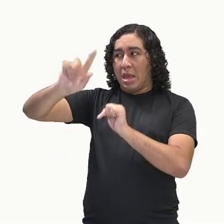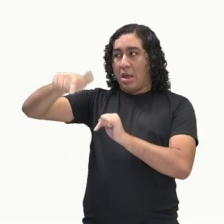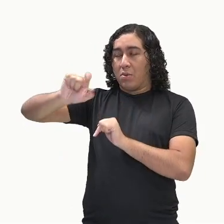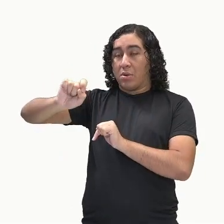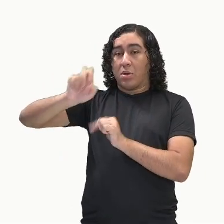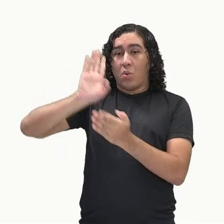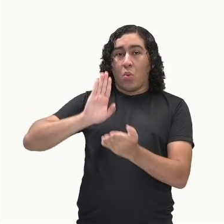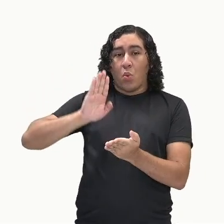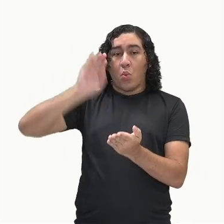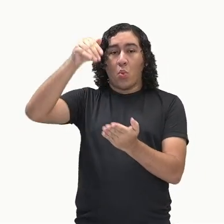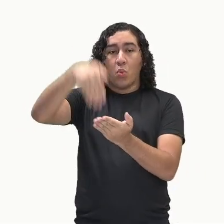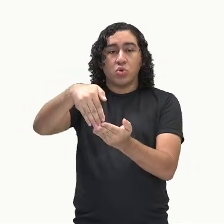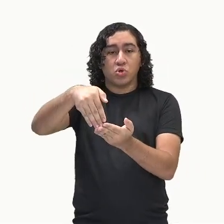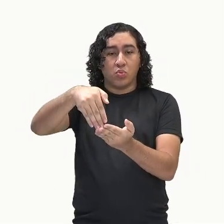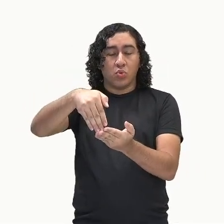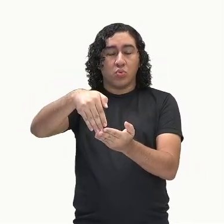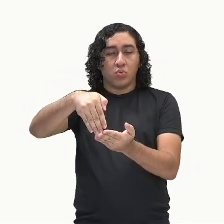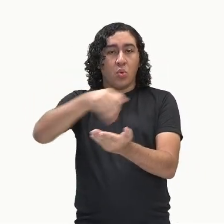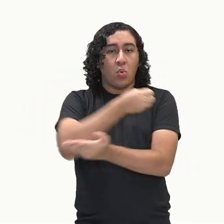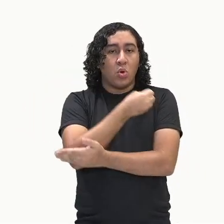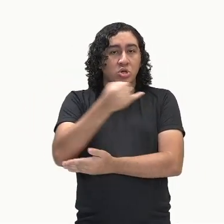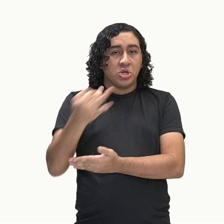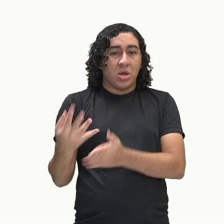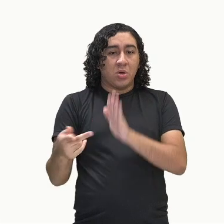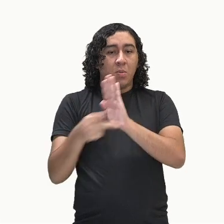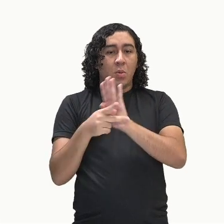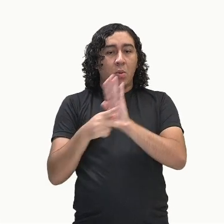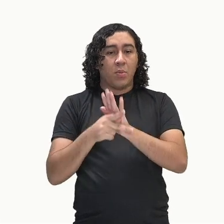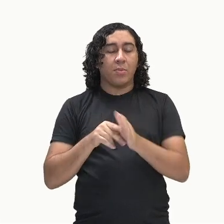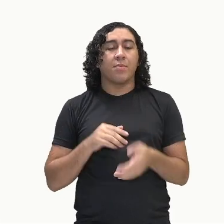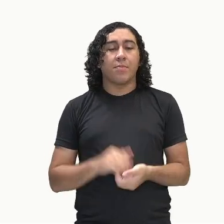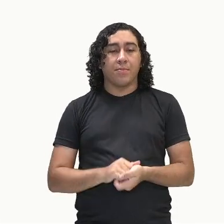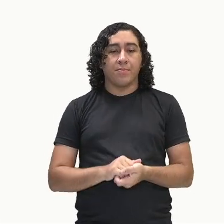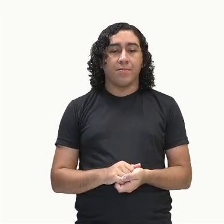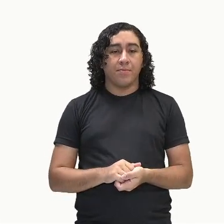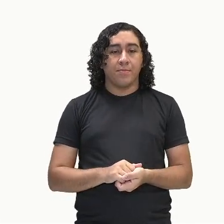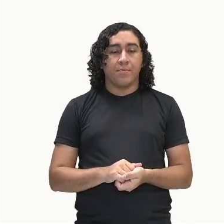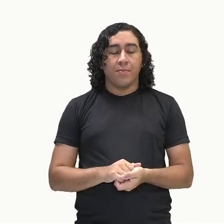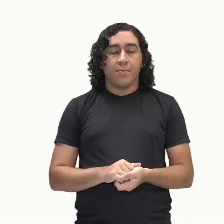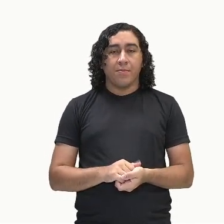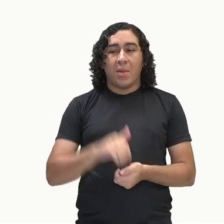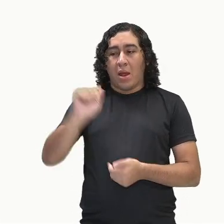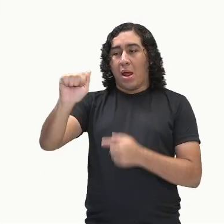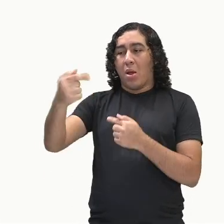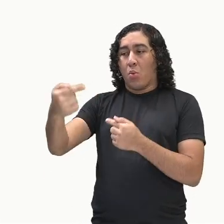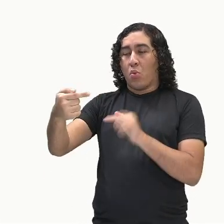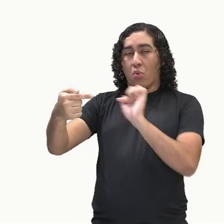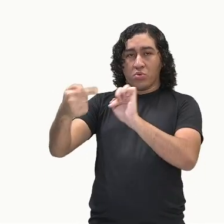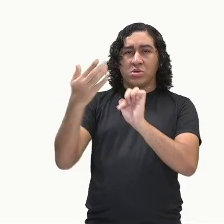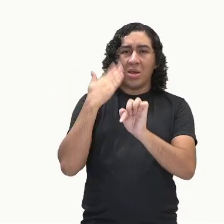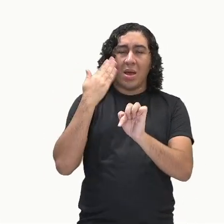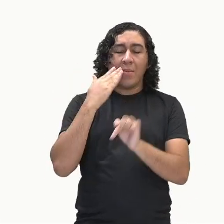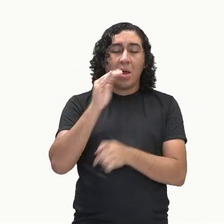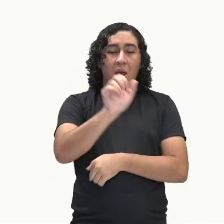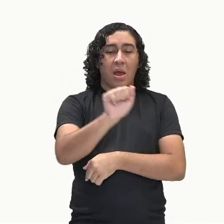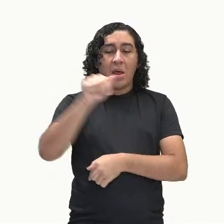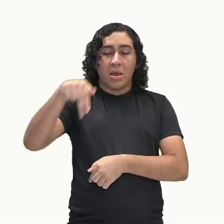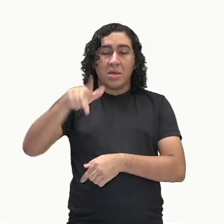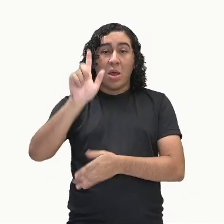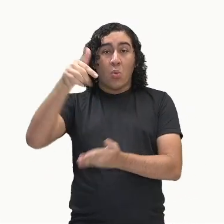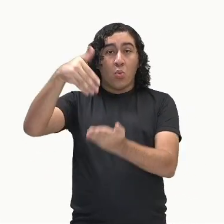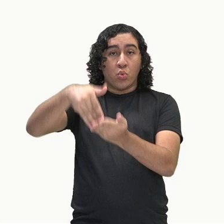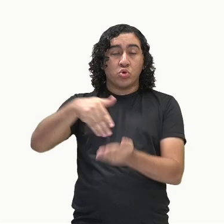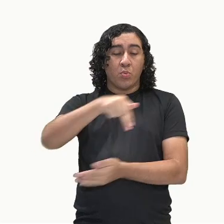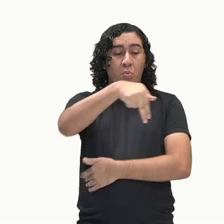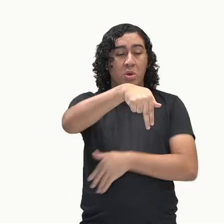é esse termo que nós vimos agora há pouco aqui, tá? Veja, A1 você já sabe quem é, a N é o último termo, N